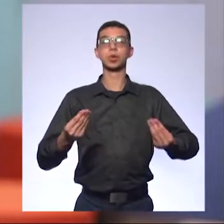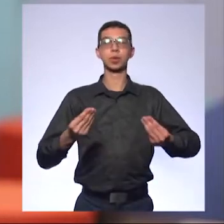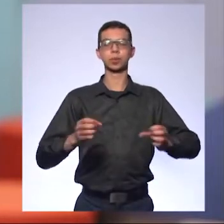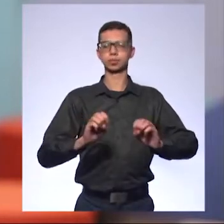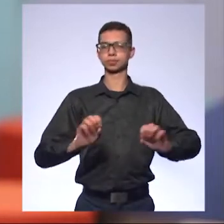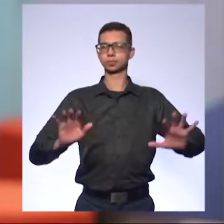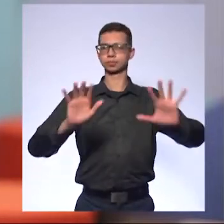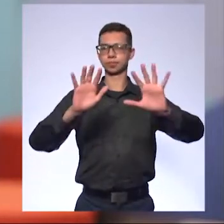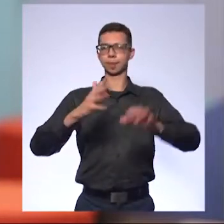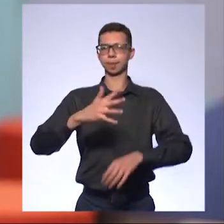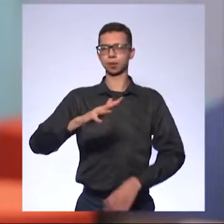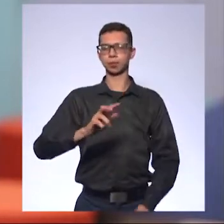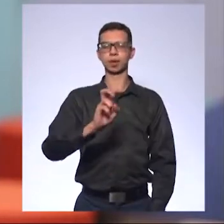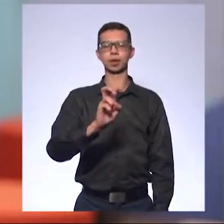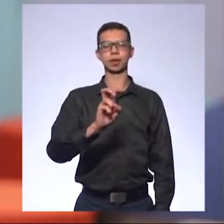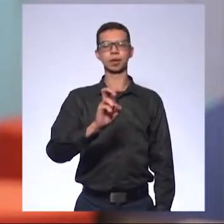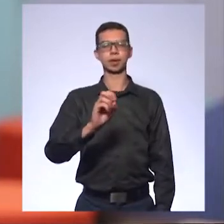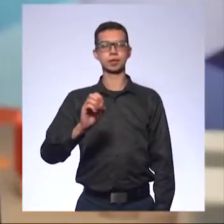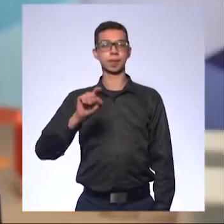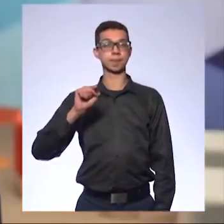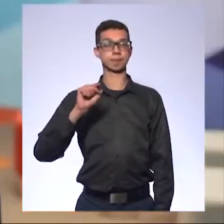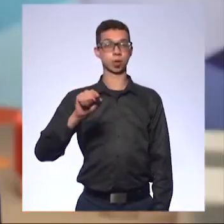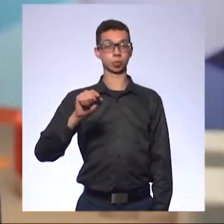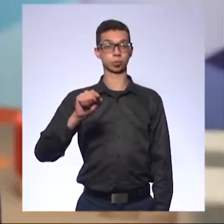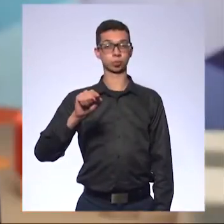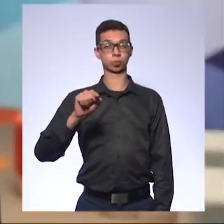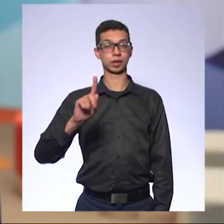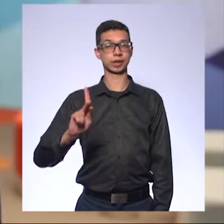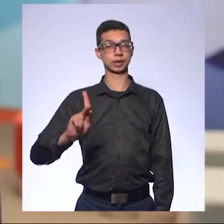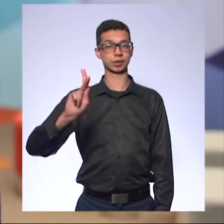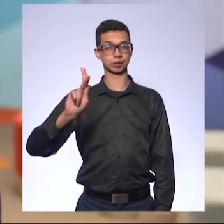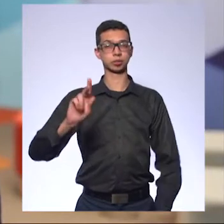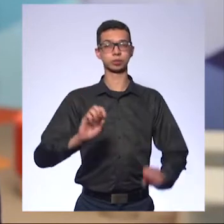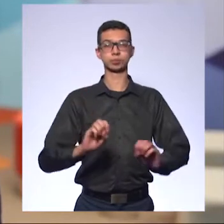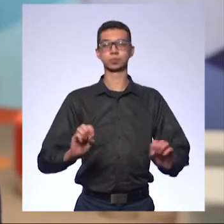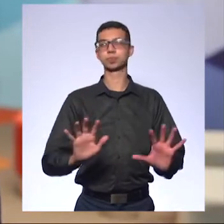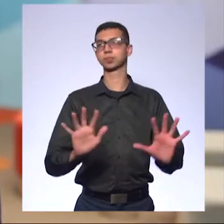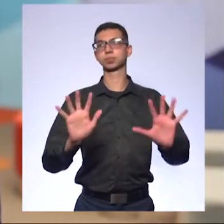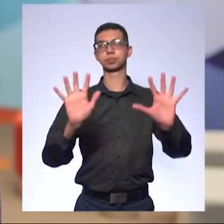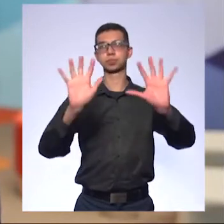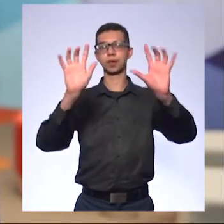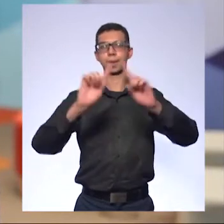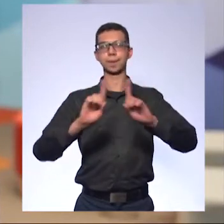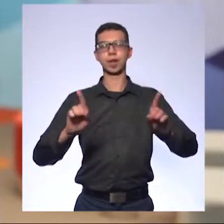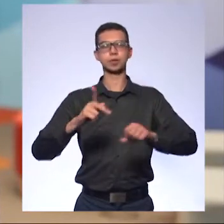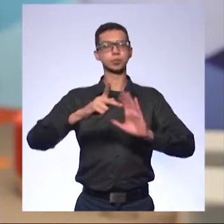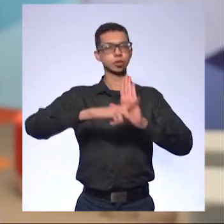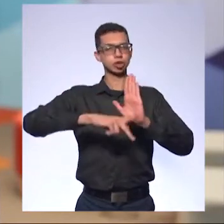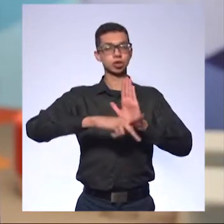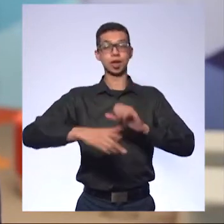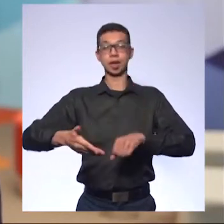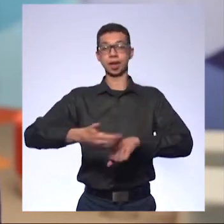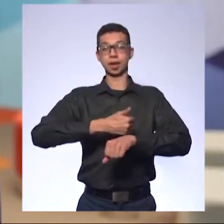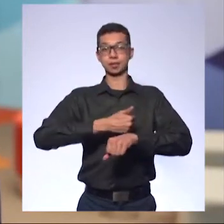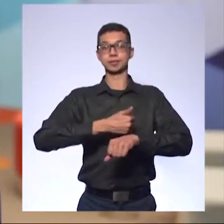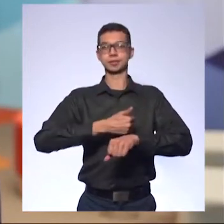de aproximadamente 500 mil toneladas e os nossos projetos, mesmo antes da cerimônia de abertura, a gente conseguiu entregar essas reduções.